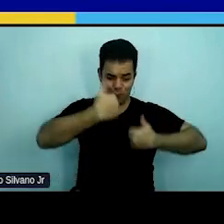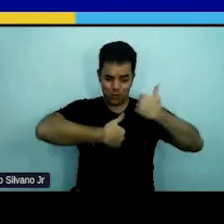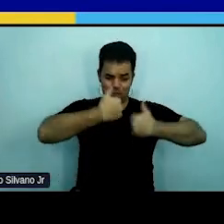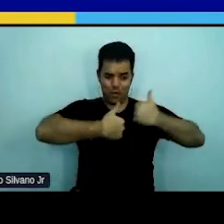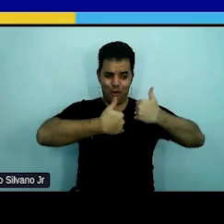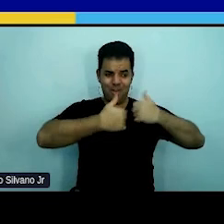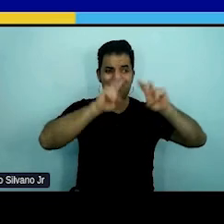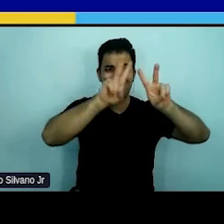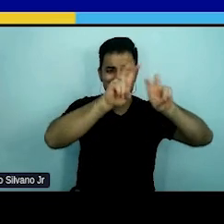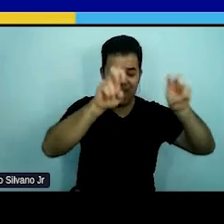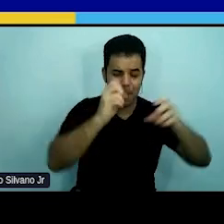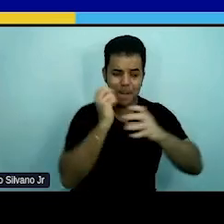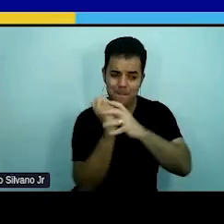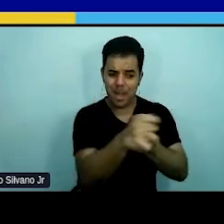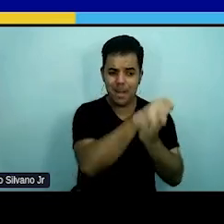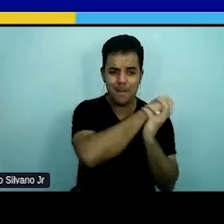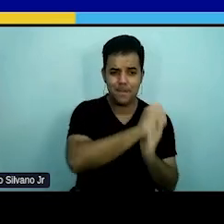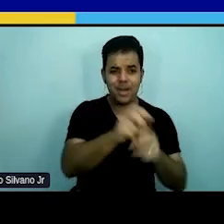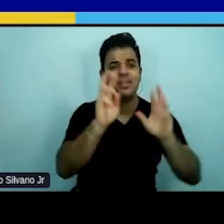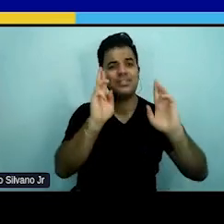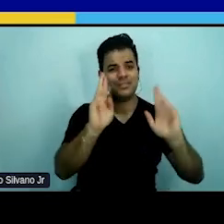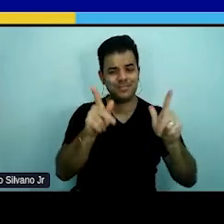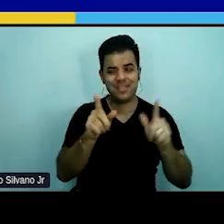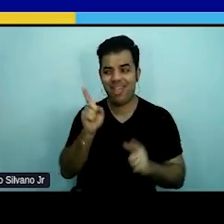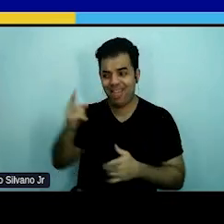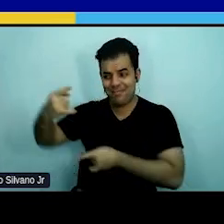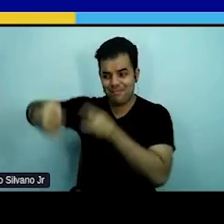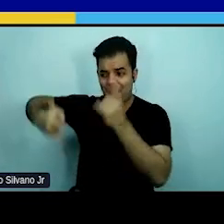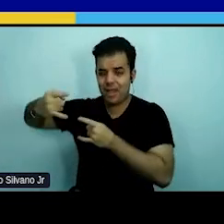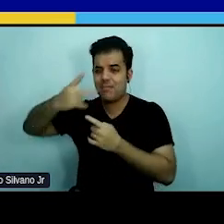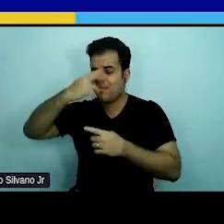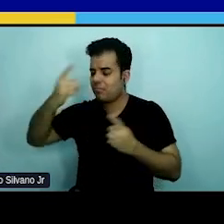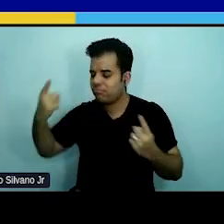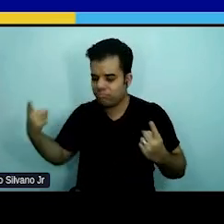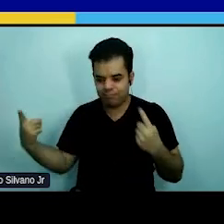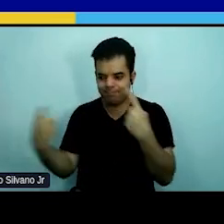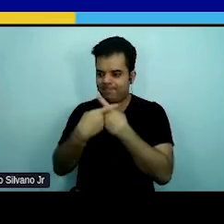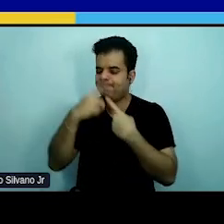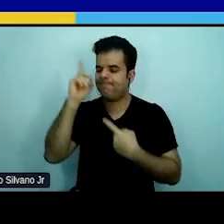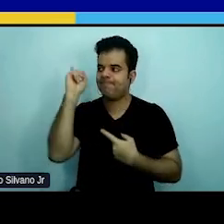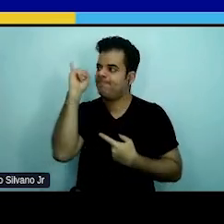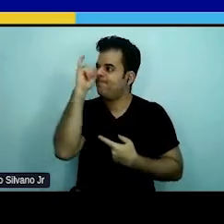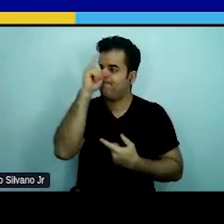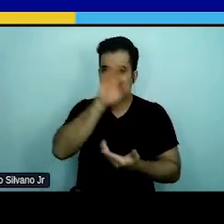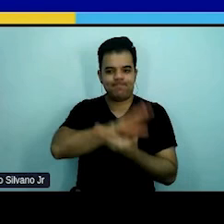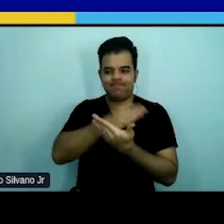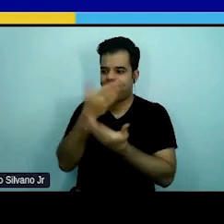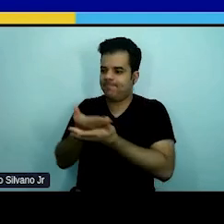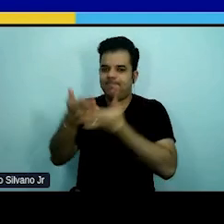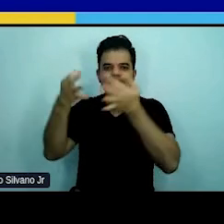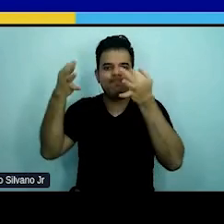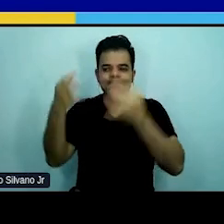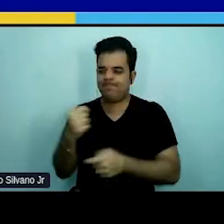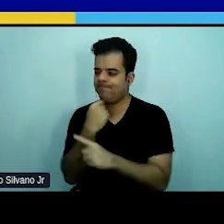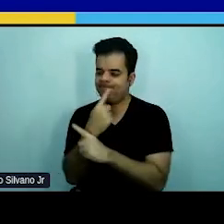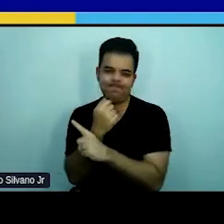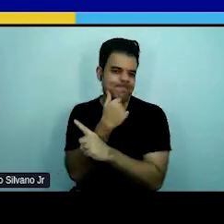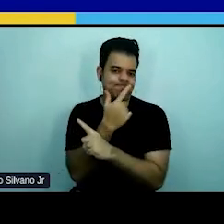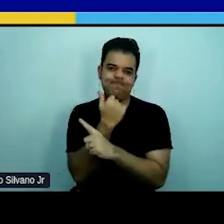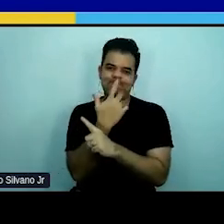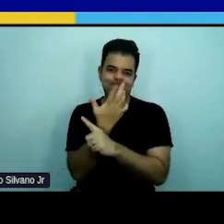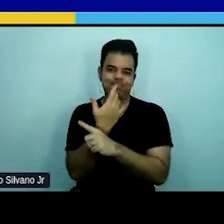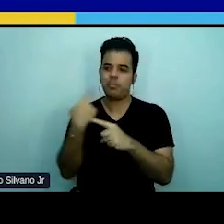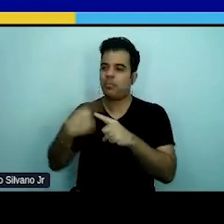muito provável que a máquina ela tenha uma certa dificuldade, né, de realizar uma tradução correta. Bem como caso você entregue qualquer